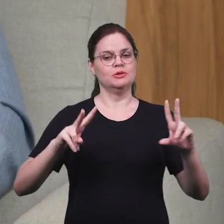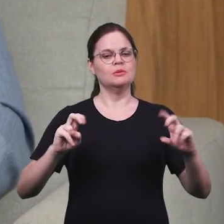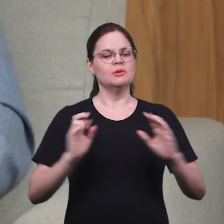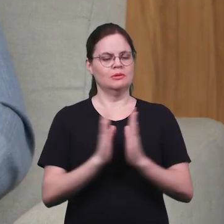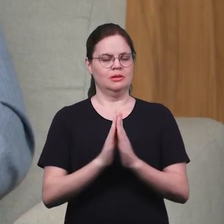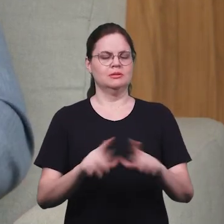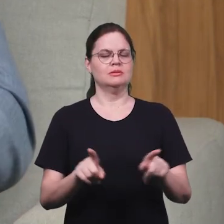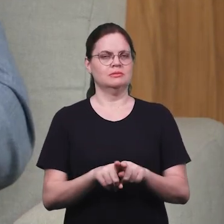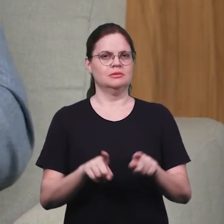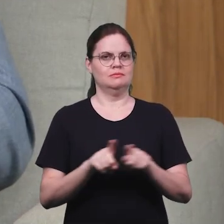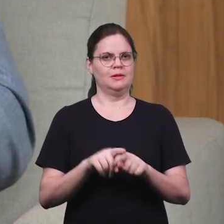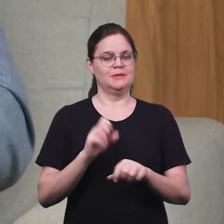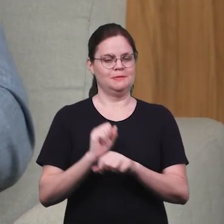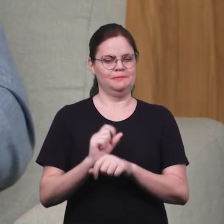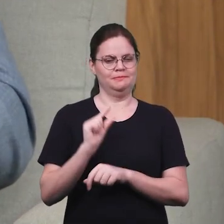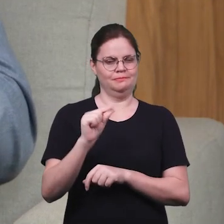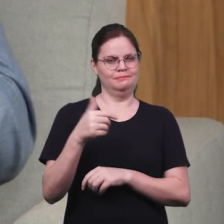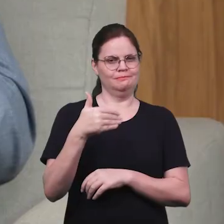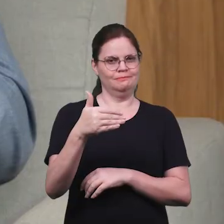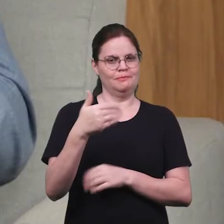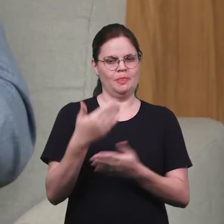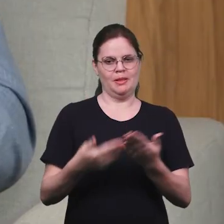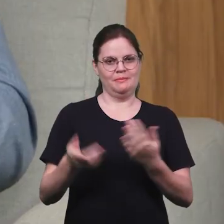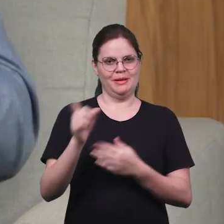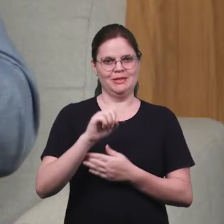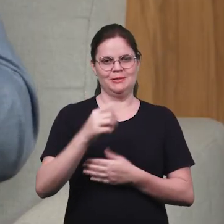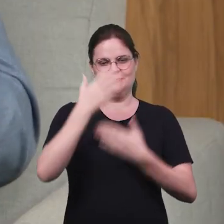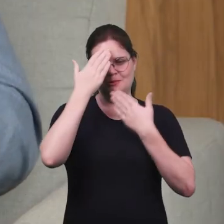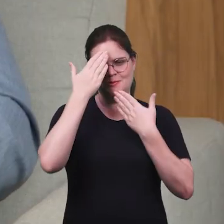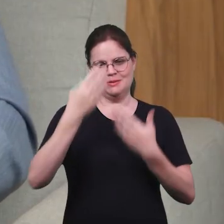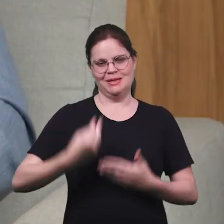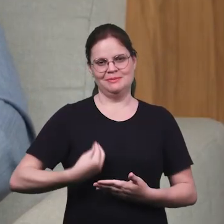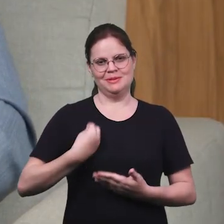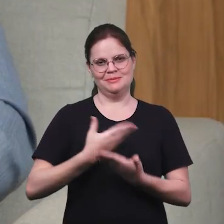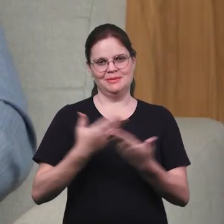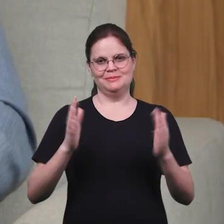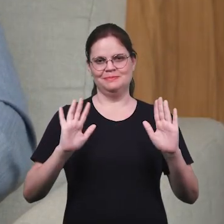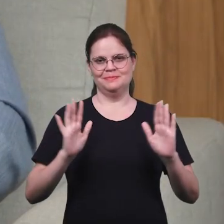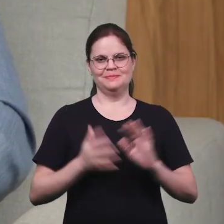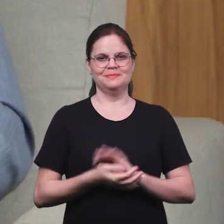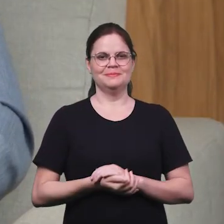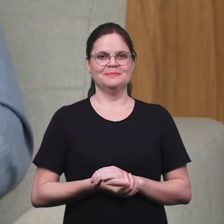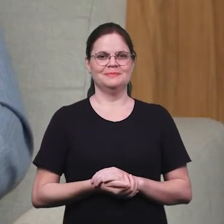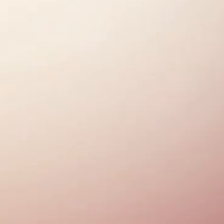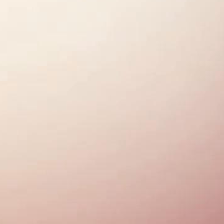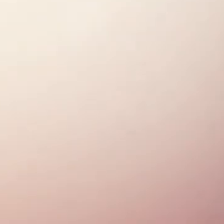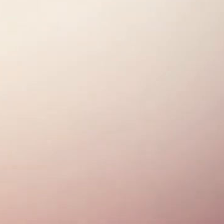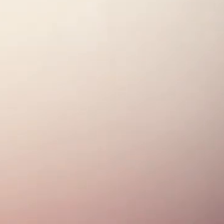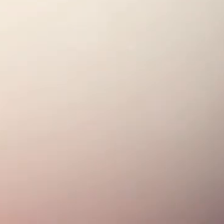de oração. Então aguarde e fique conosco aqui. Obrigado pela sua participação e até breve.